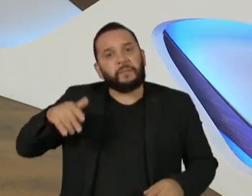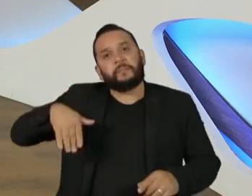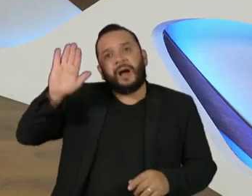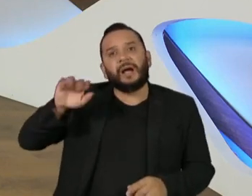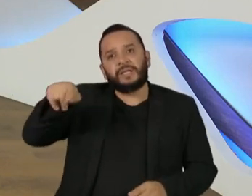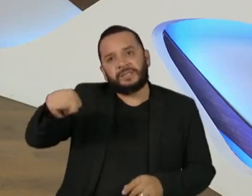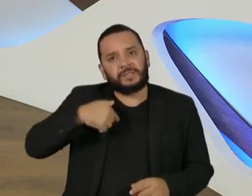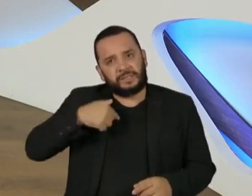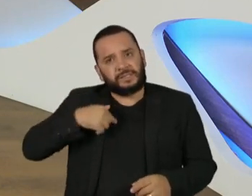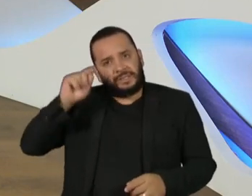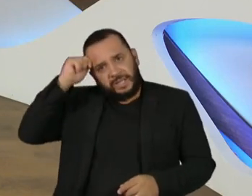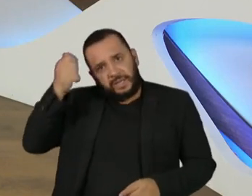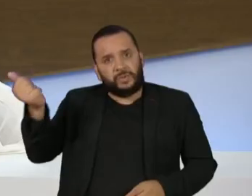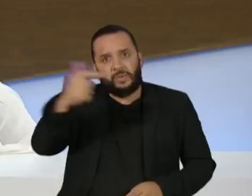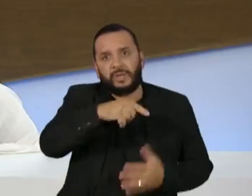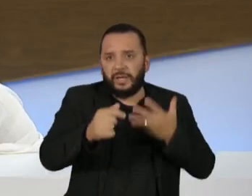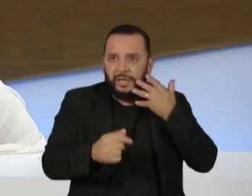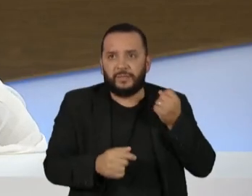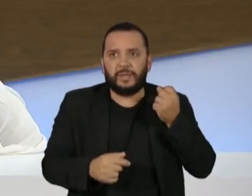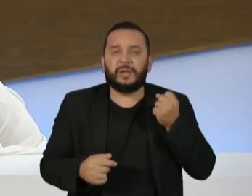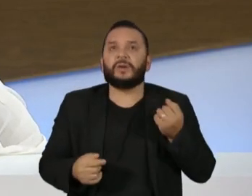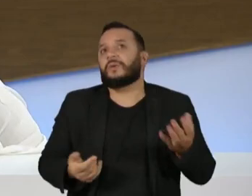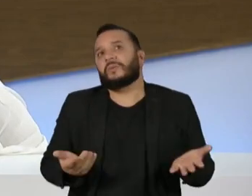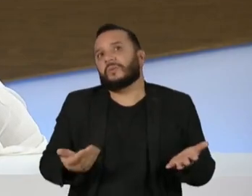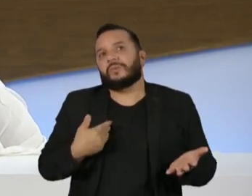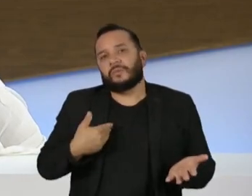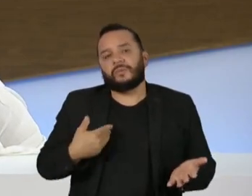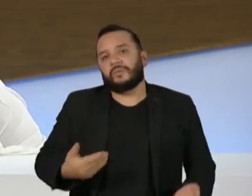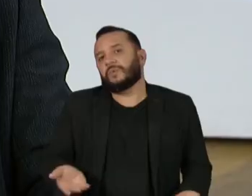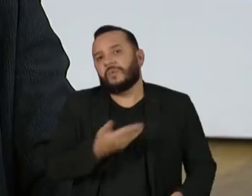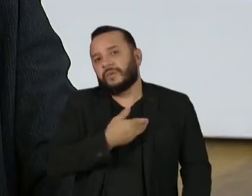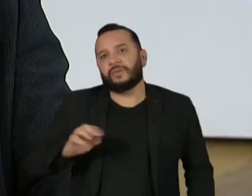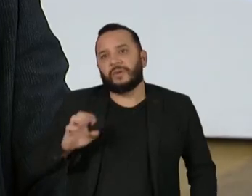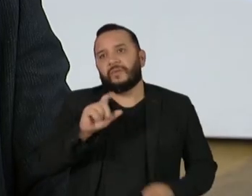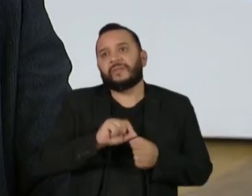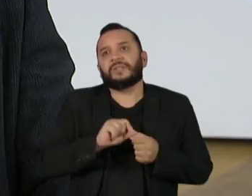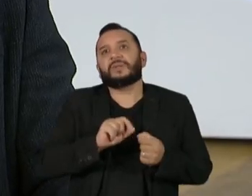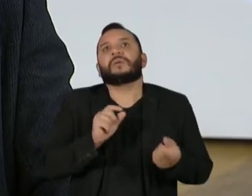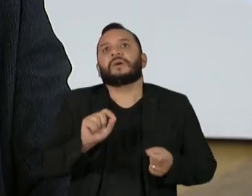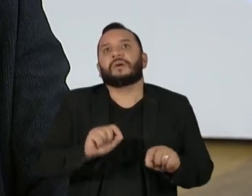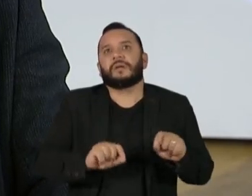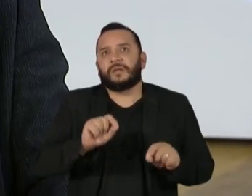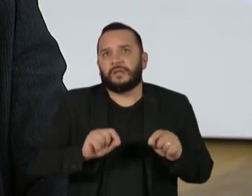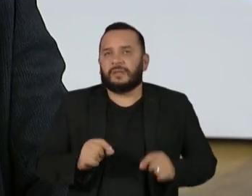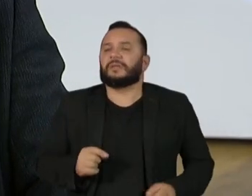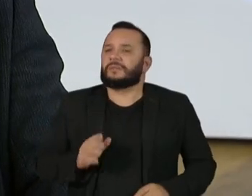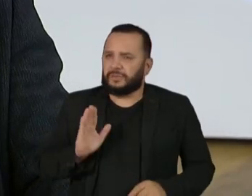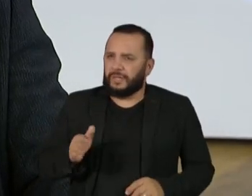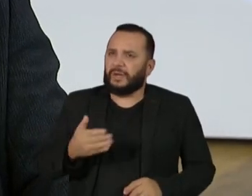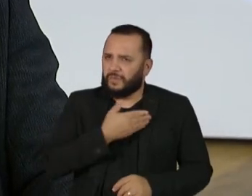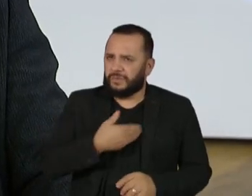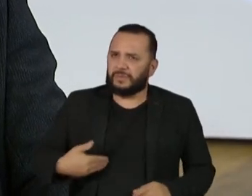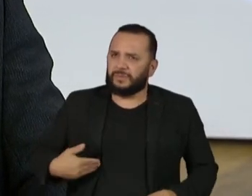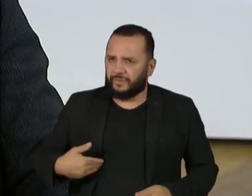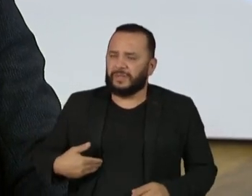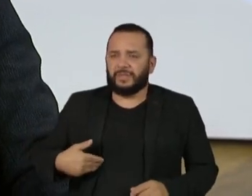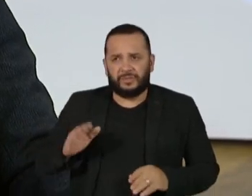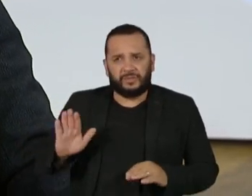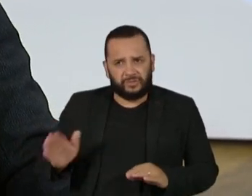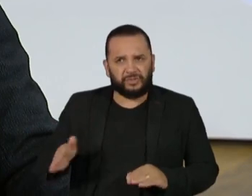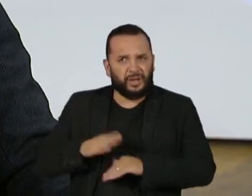o que que o estado vai fazer em relação a isso o estado já faz a polícia já faz eu não sei